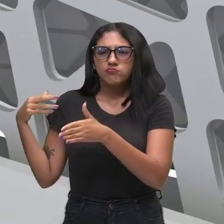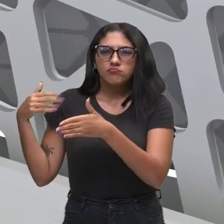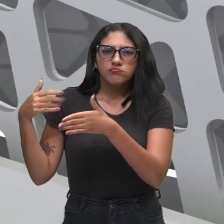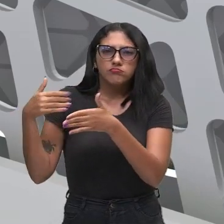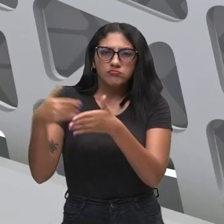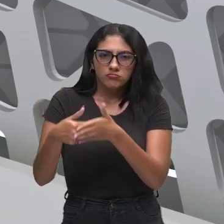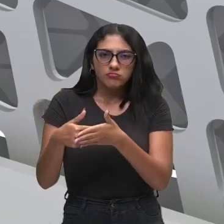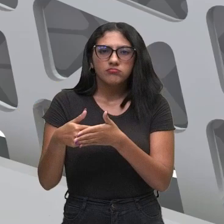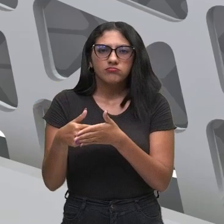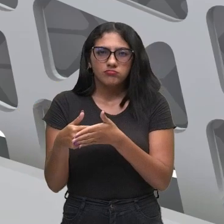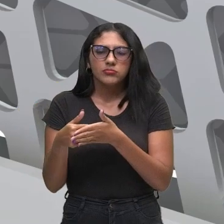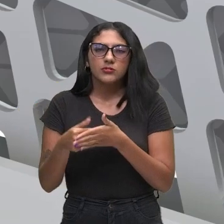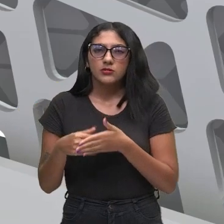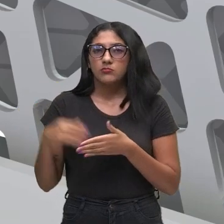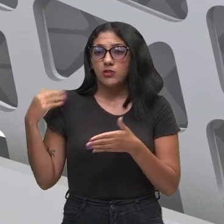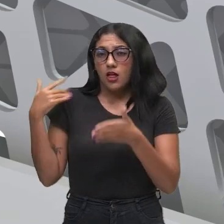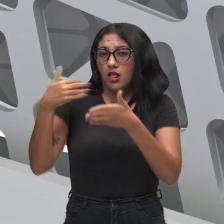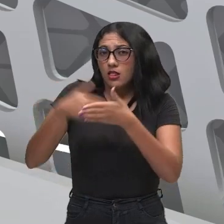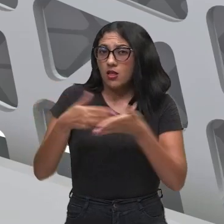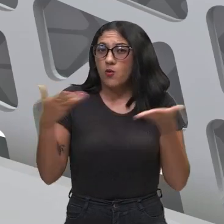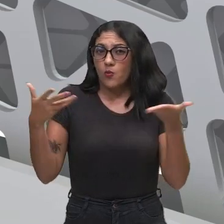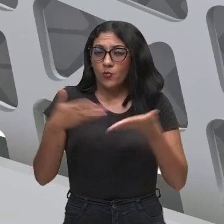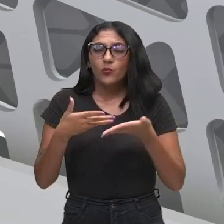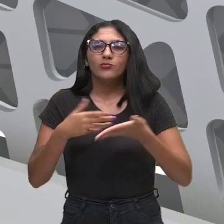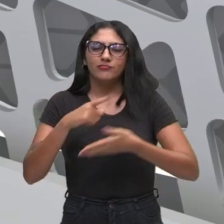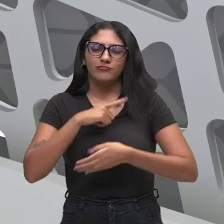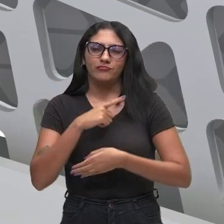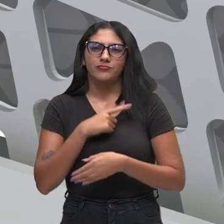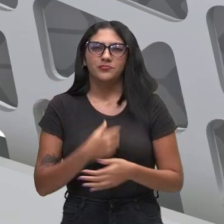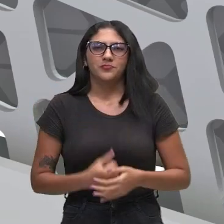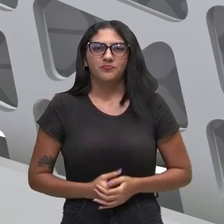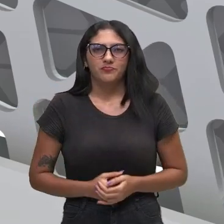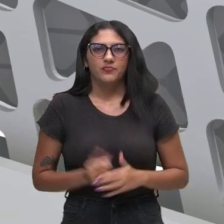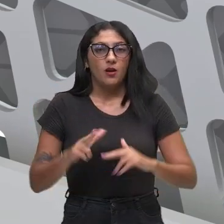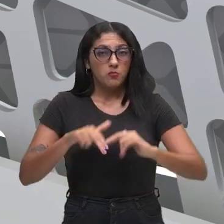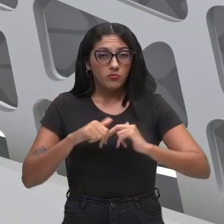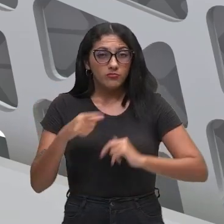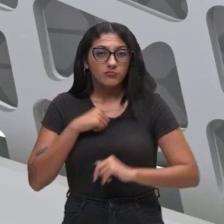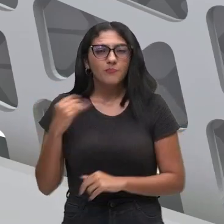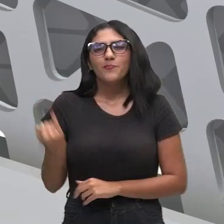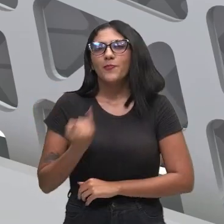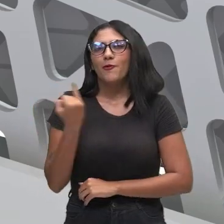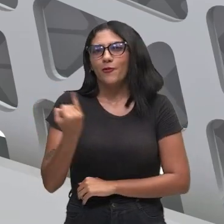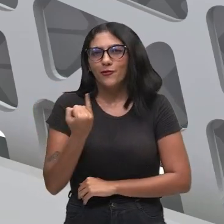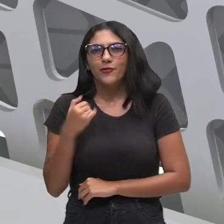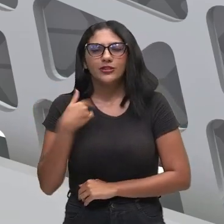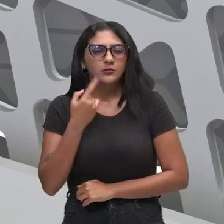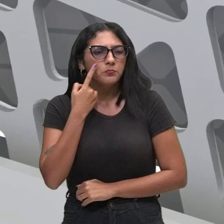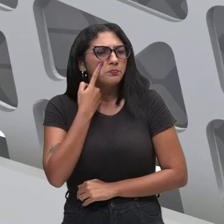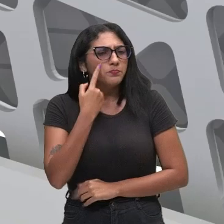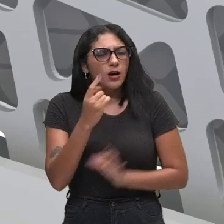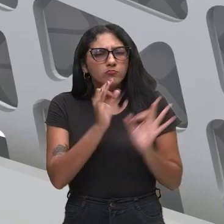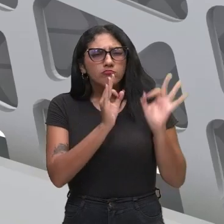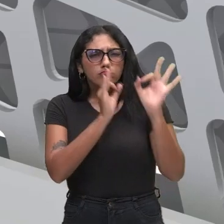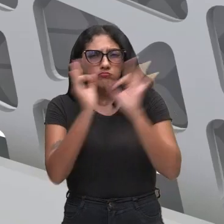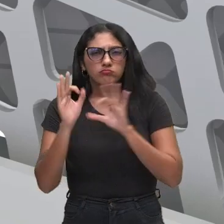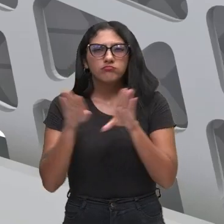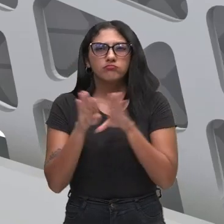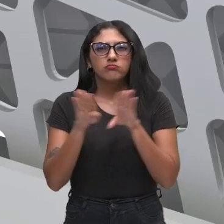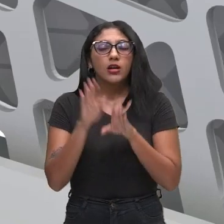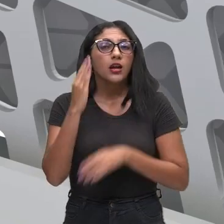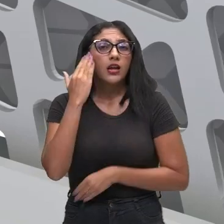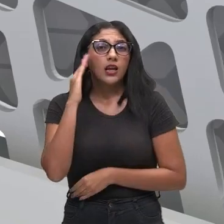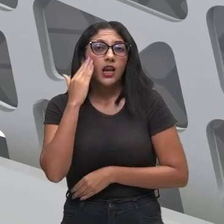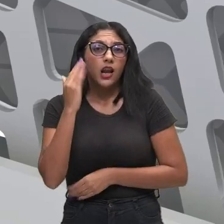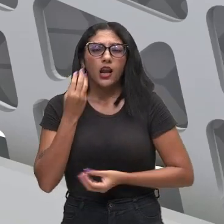terceira fase da Revolução Industrial, né? Então é importante nós observarmos, nós compreendermos o